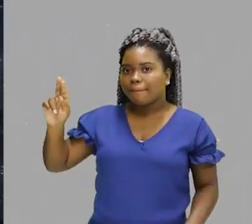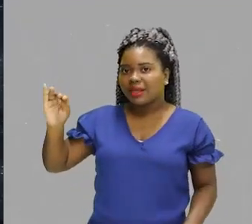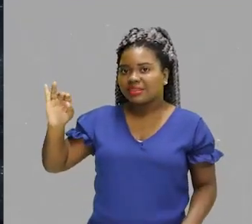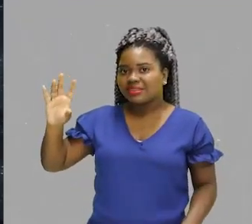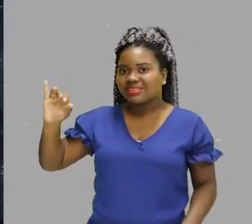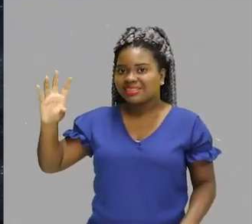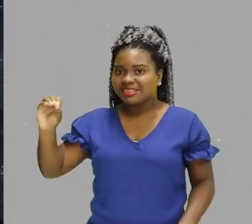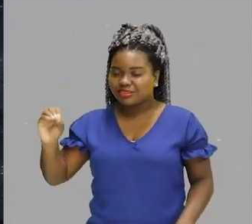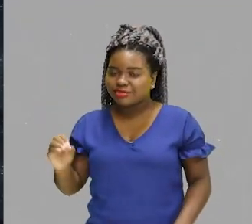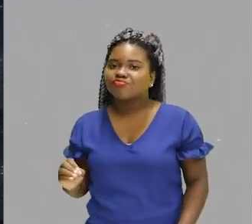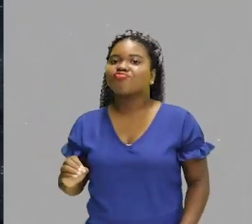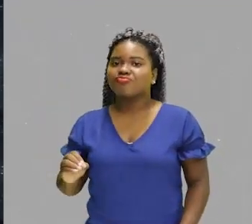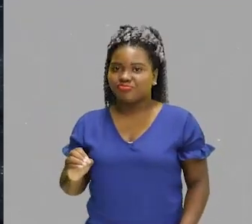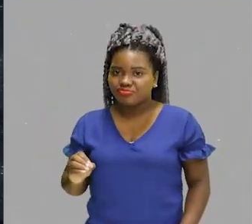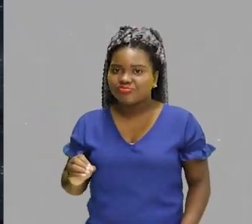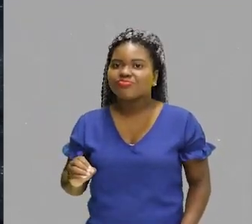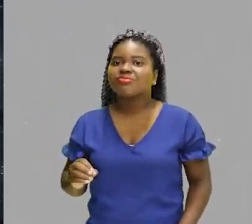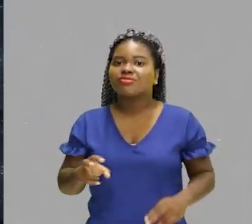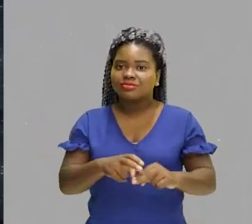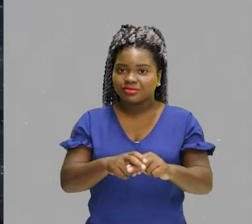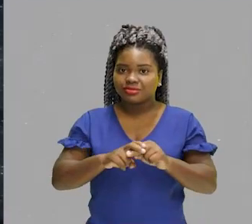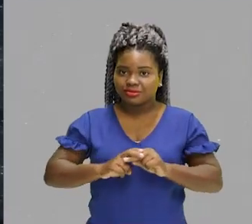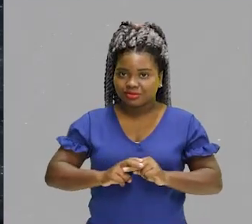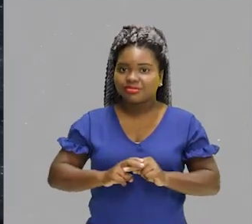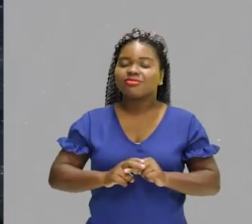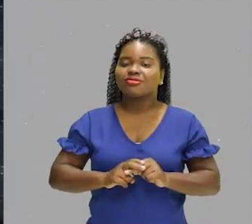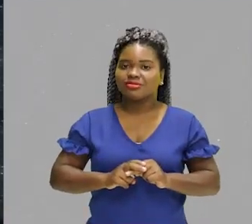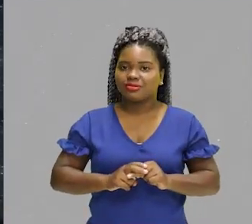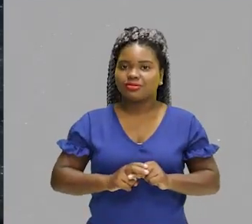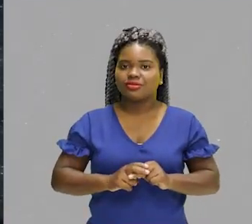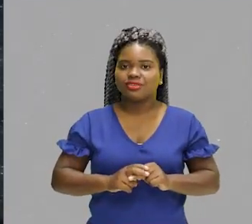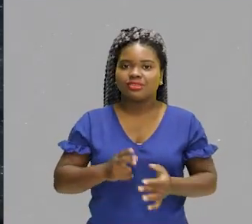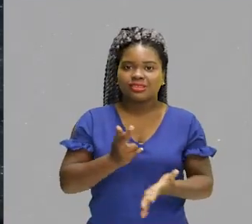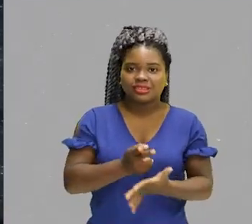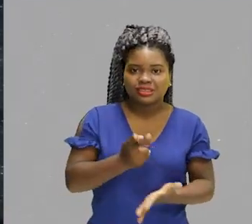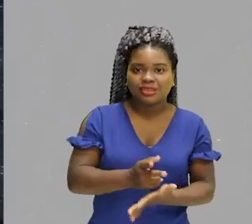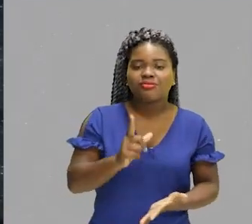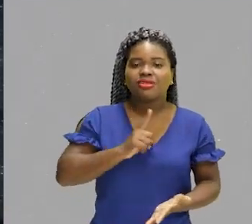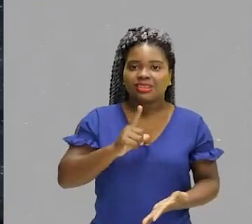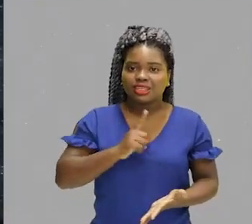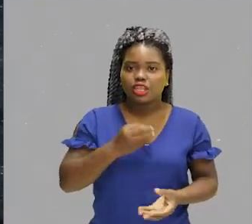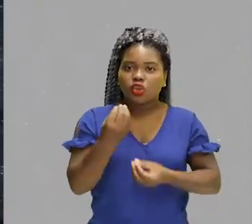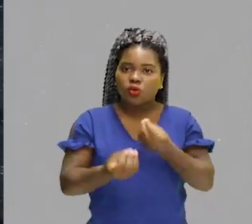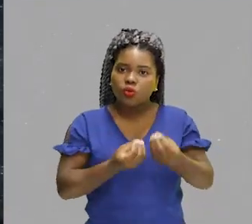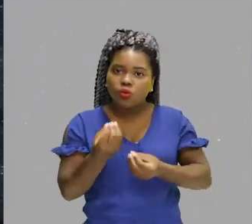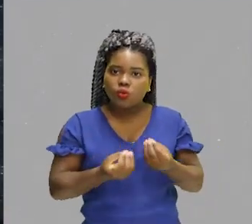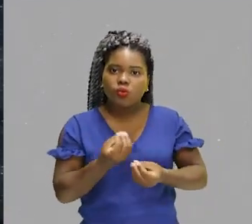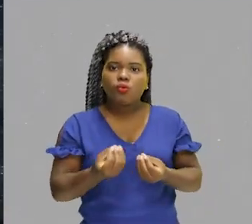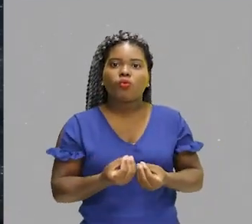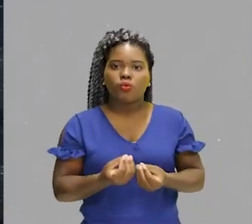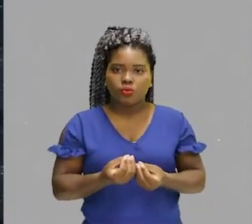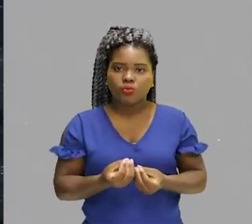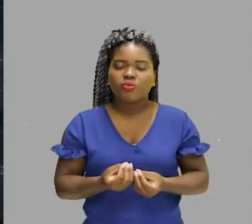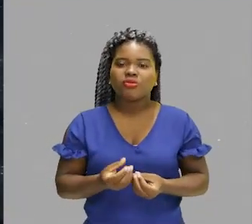verbo principal de uma locução verbal terá sempre uma forma nominal.